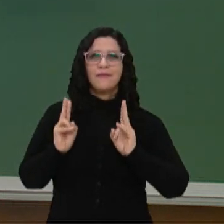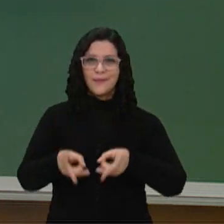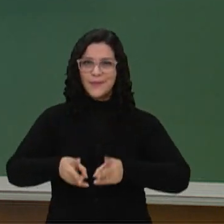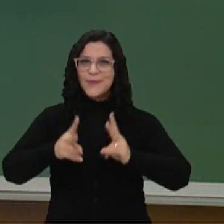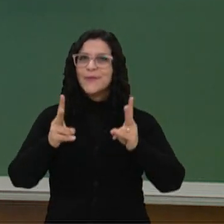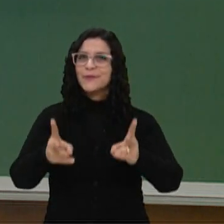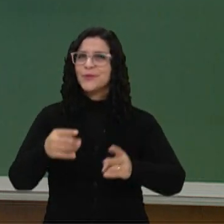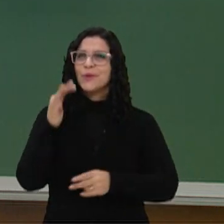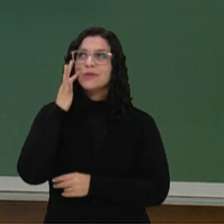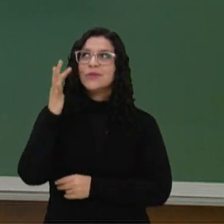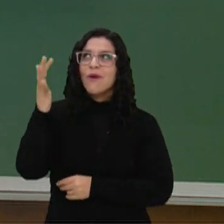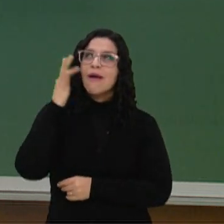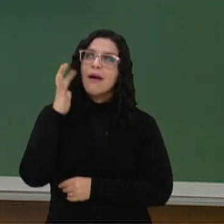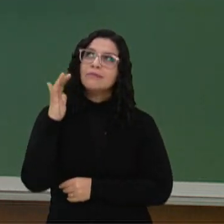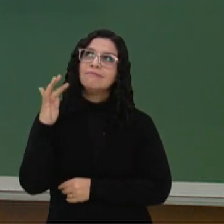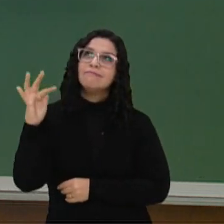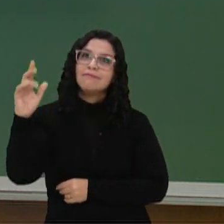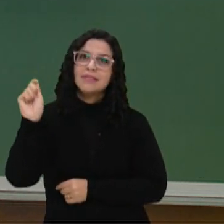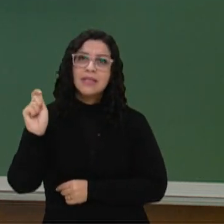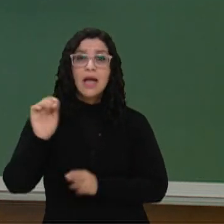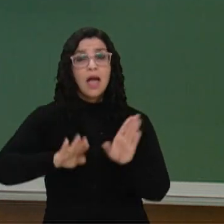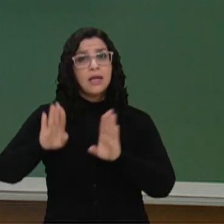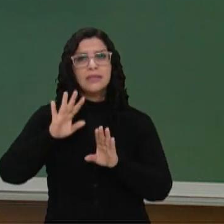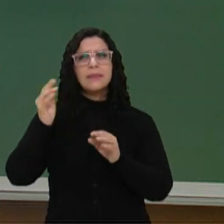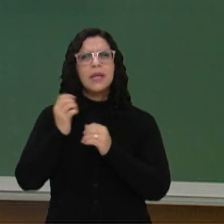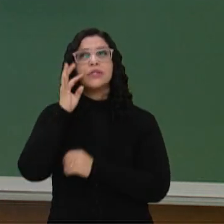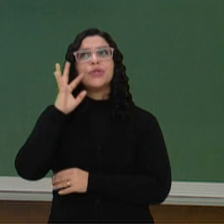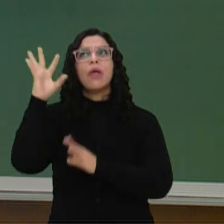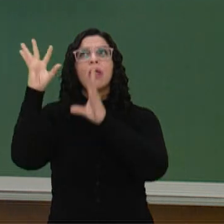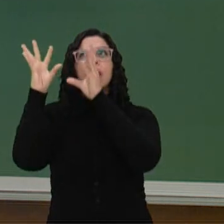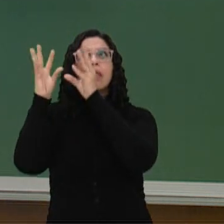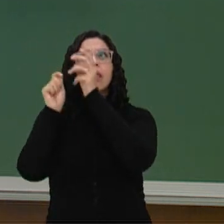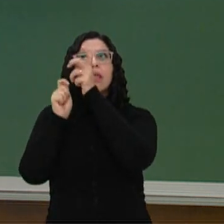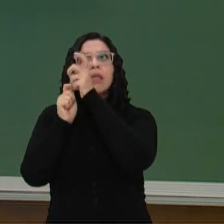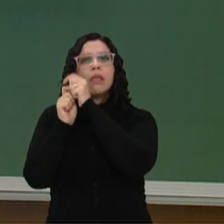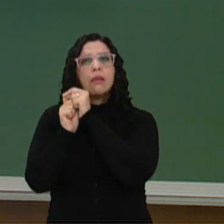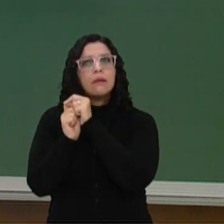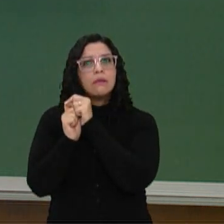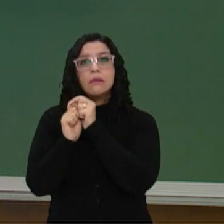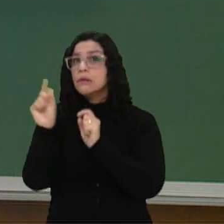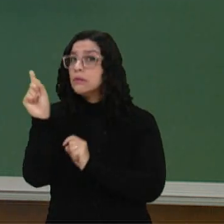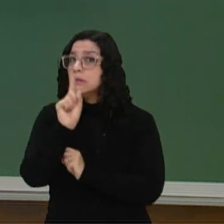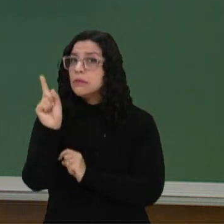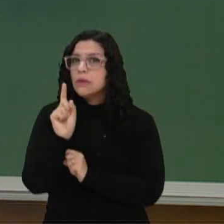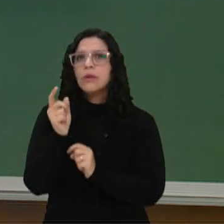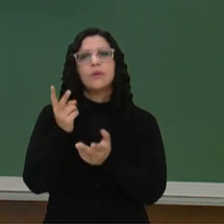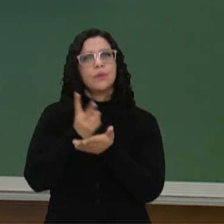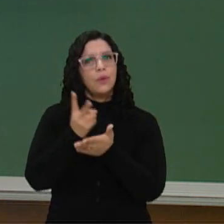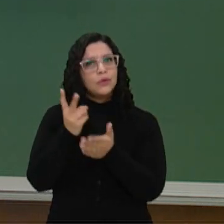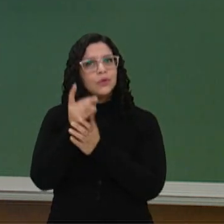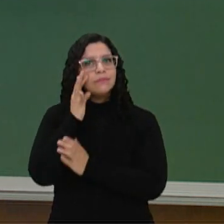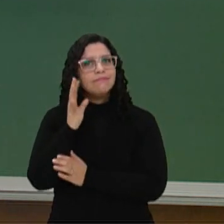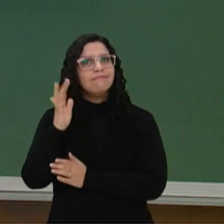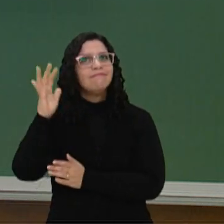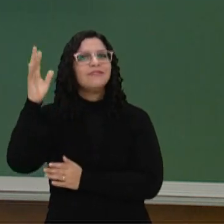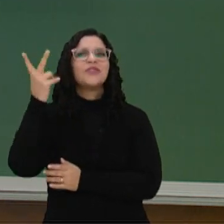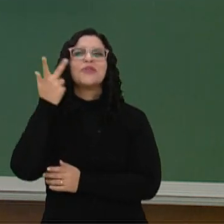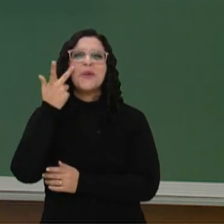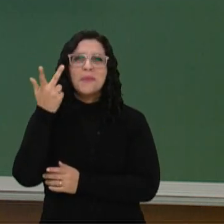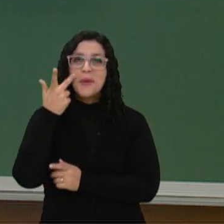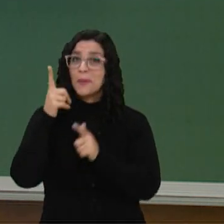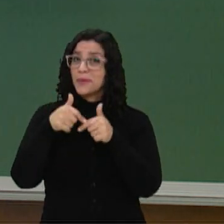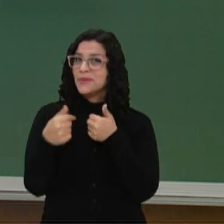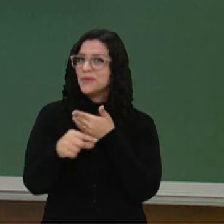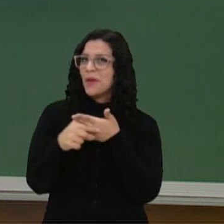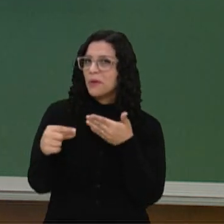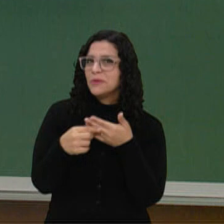liberdade, continuar sonhando. Muitas vezes a gente tem, às vezes, comentários que tentam frustrar os nossos sonhos. E é bem isso que